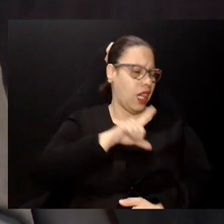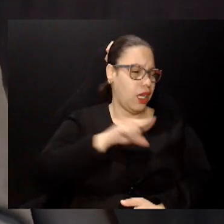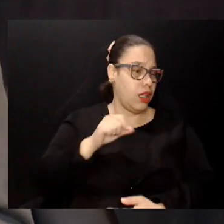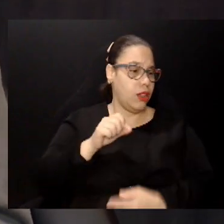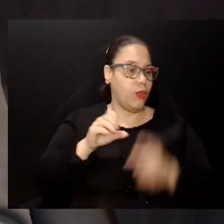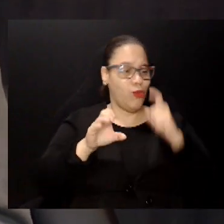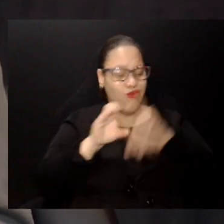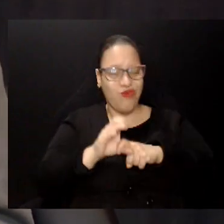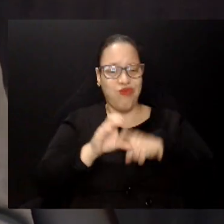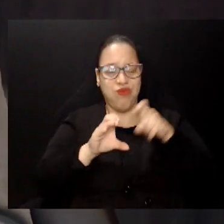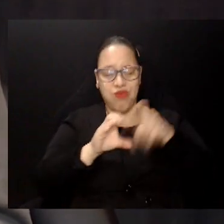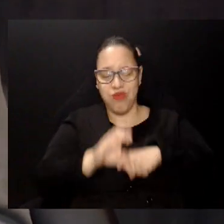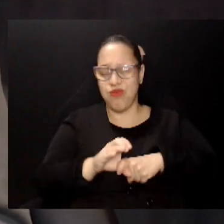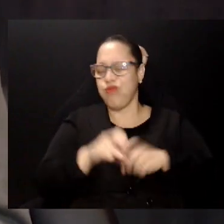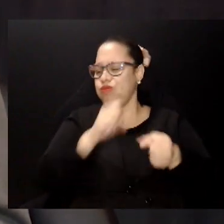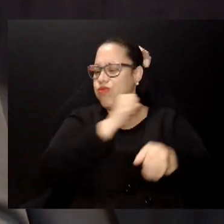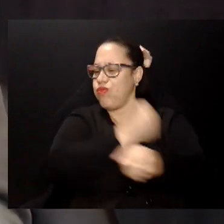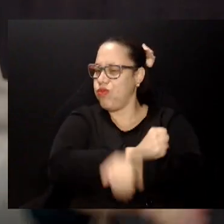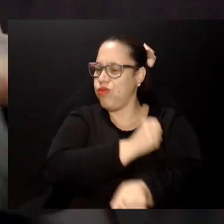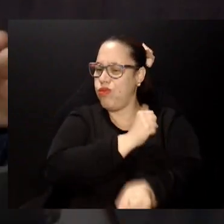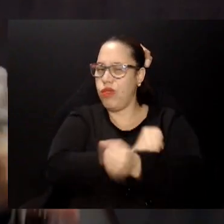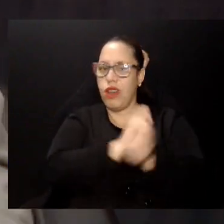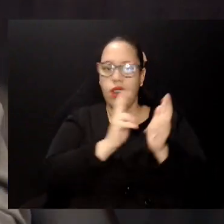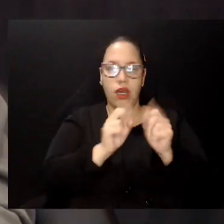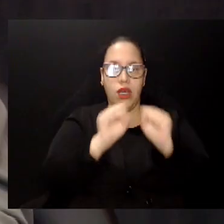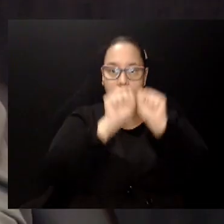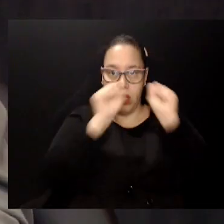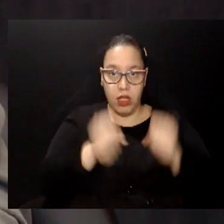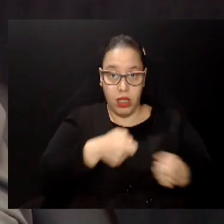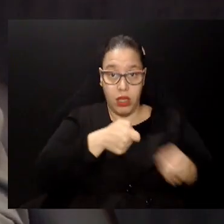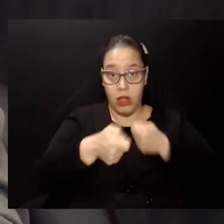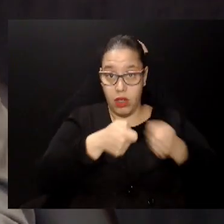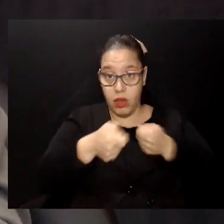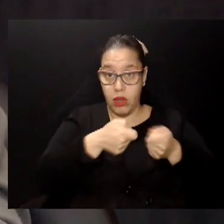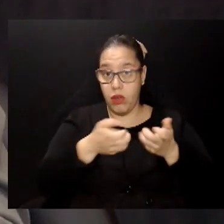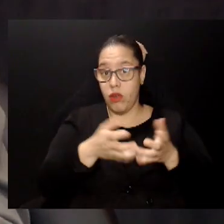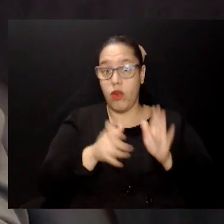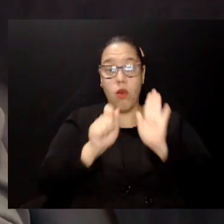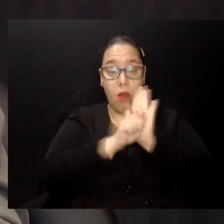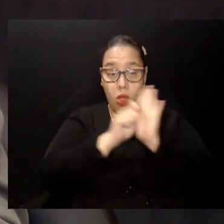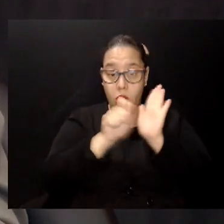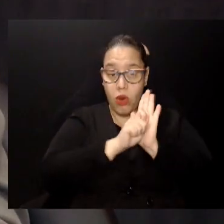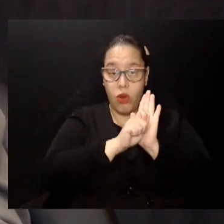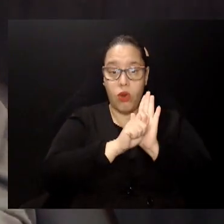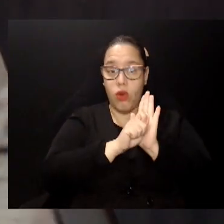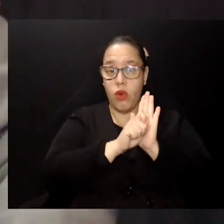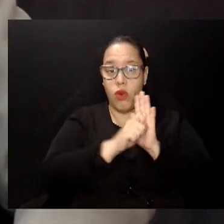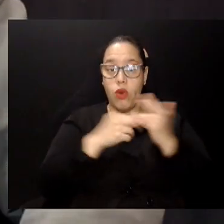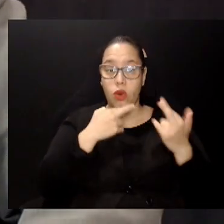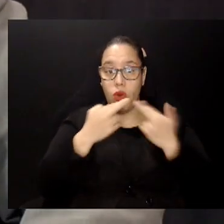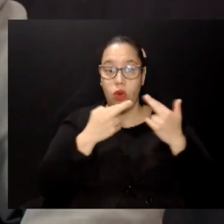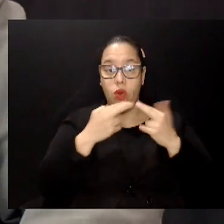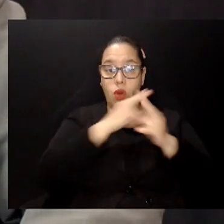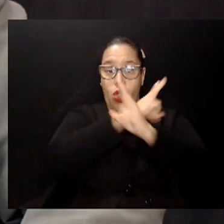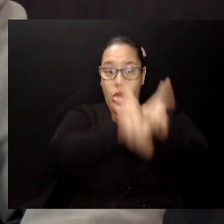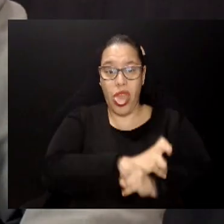vício. É o mesmo sistema que controla um vício. É a mesma pessoa que tá viciada numa droga, só que ela tá viciada num relacionamento tóxico pra ela, vamos dizer